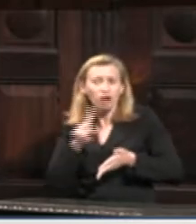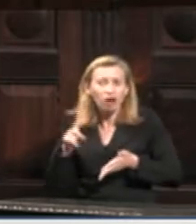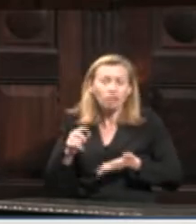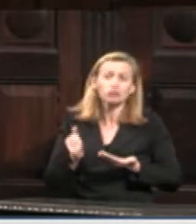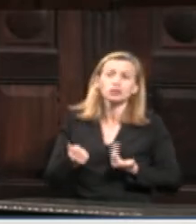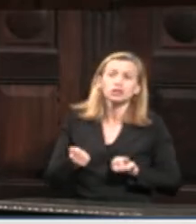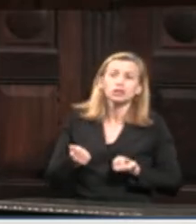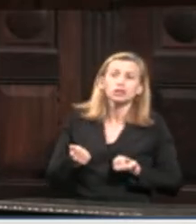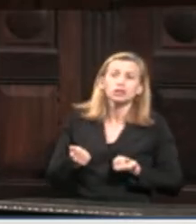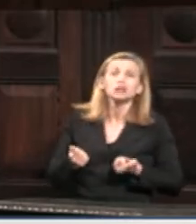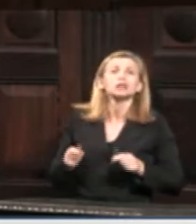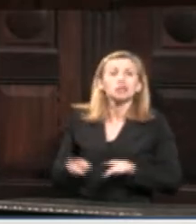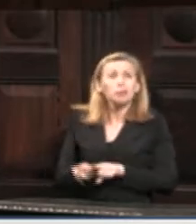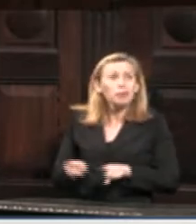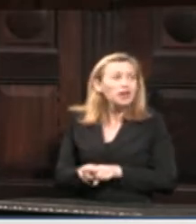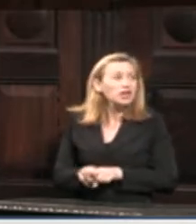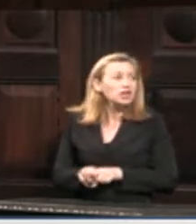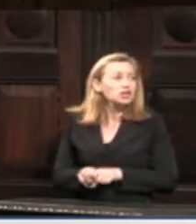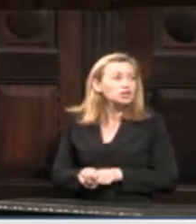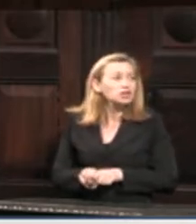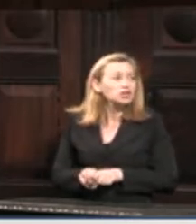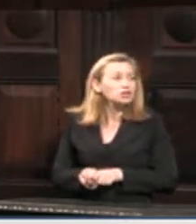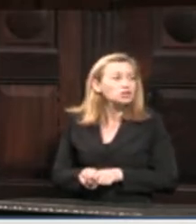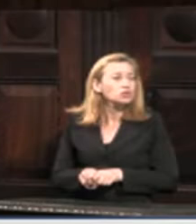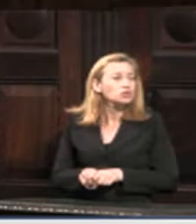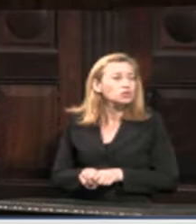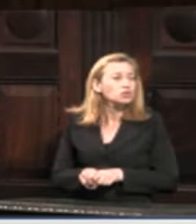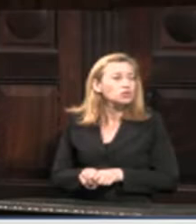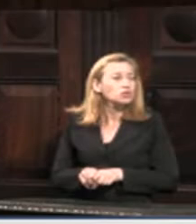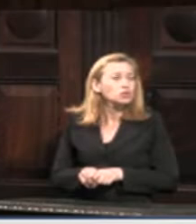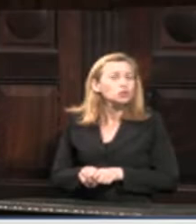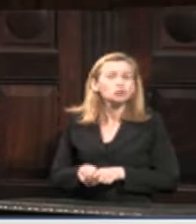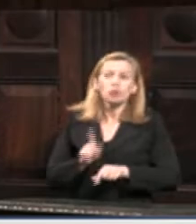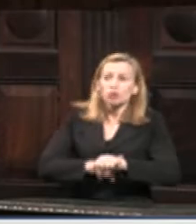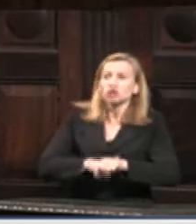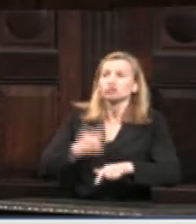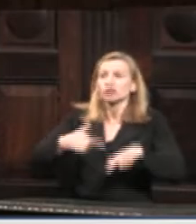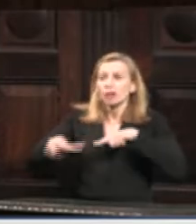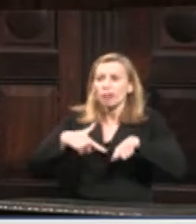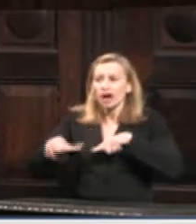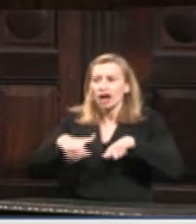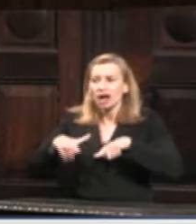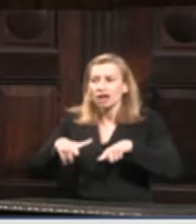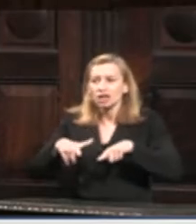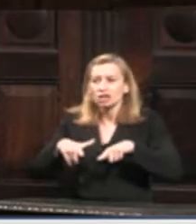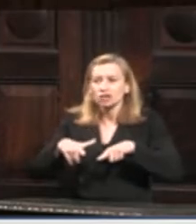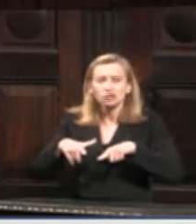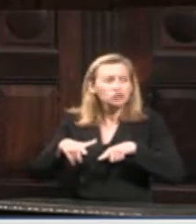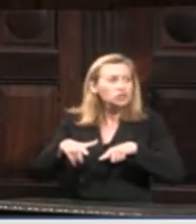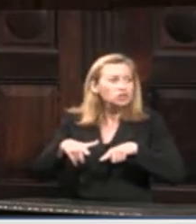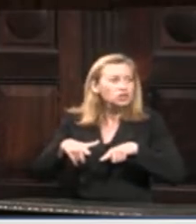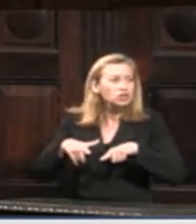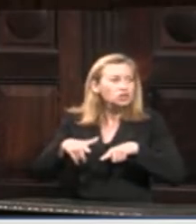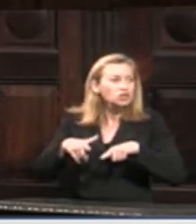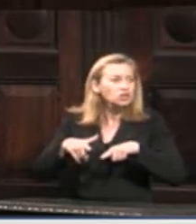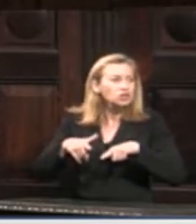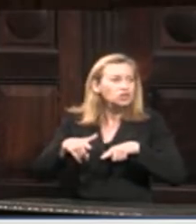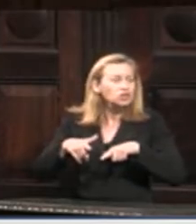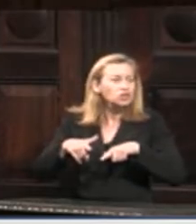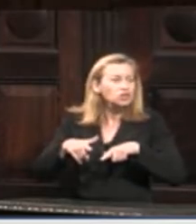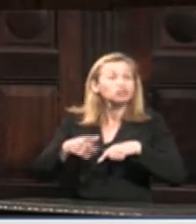A popularidade ou o exercício do mandato te traz ônus e bônus, te traz